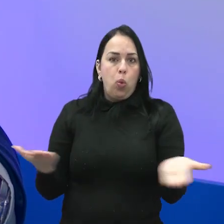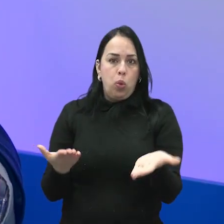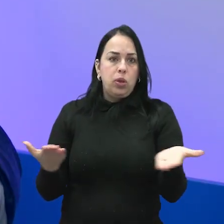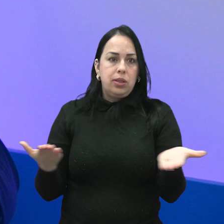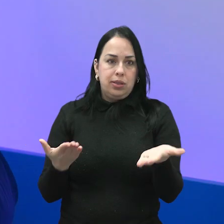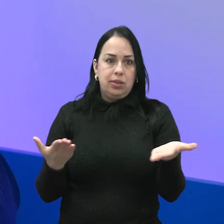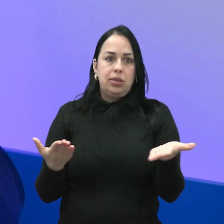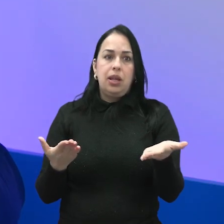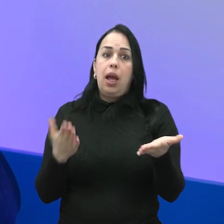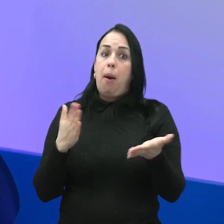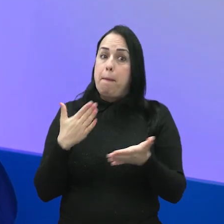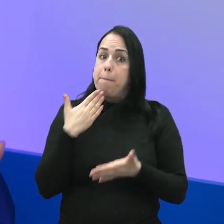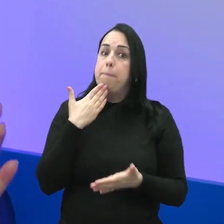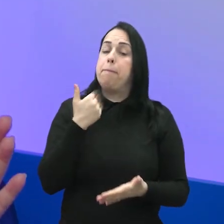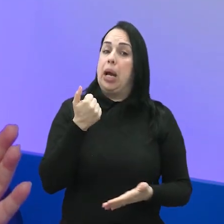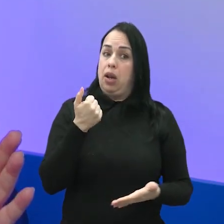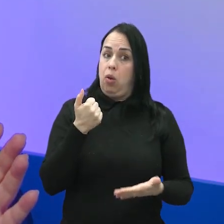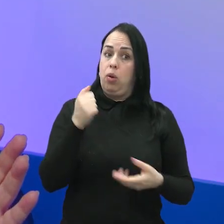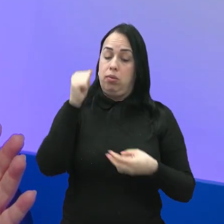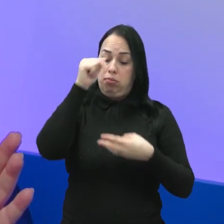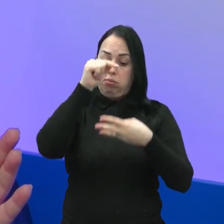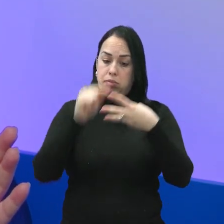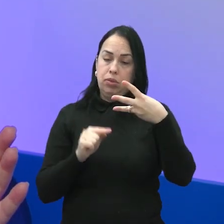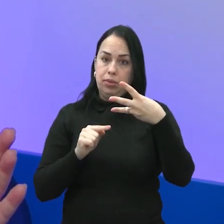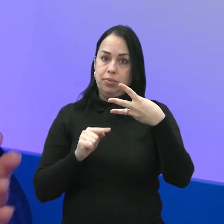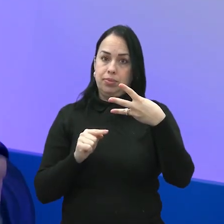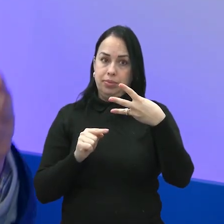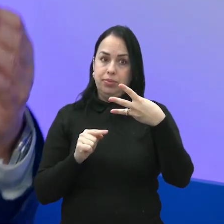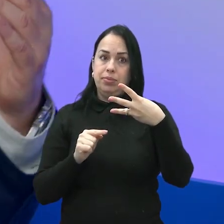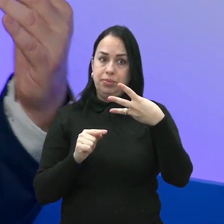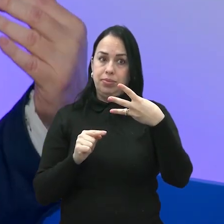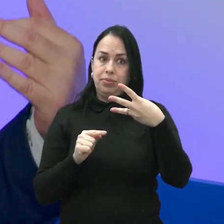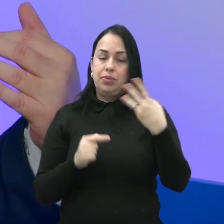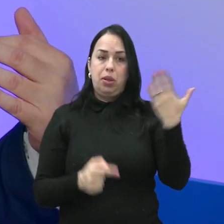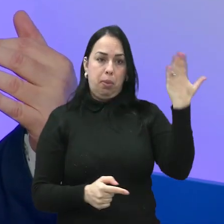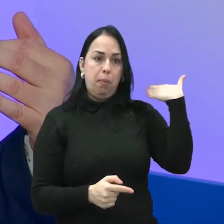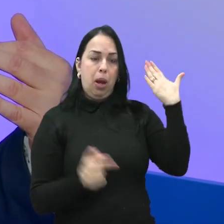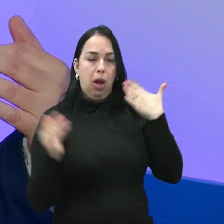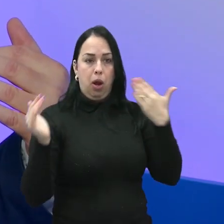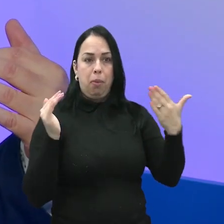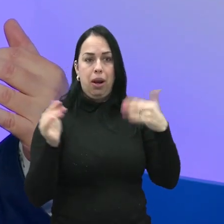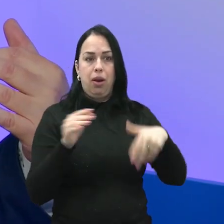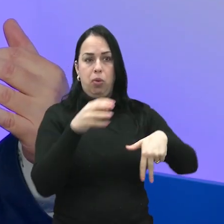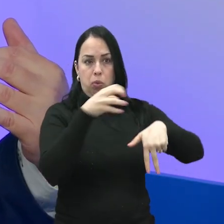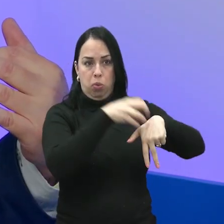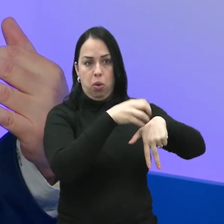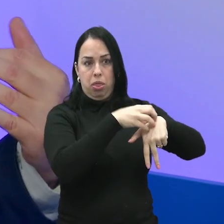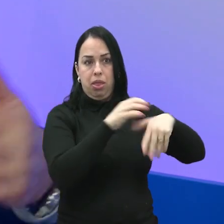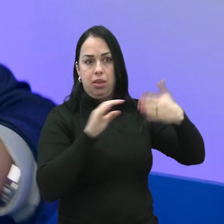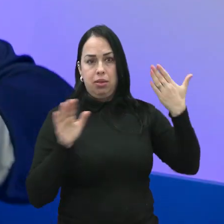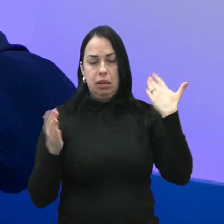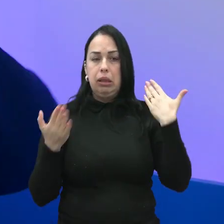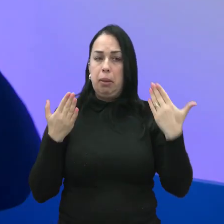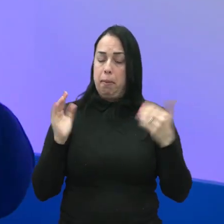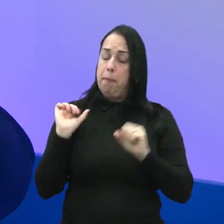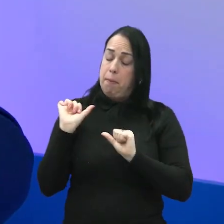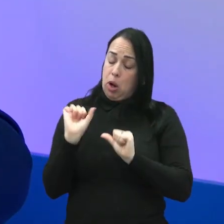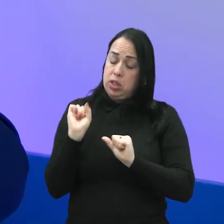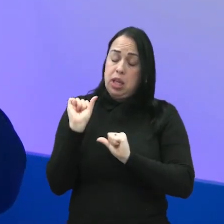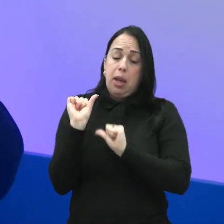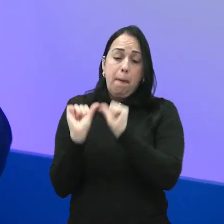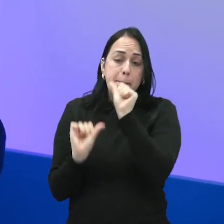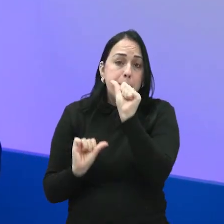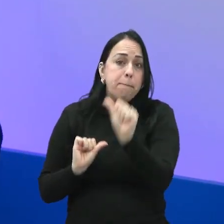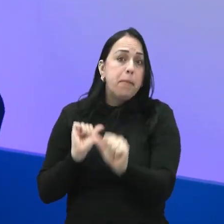hoje é o melhor sistema, como o feudalismo foi no século XII. Então, pode ser